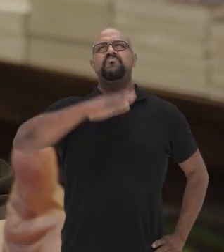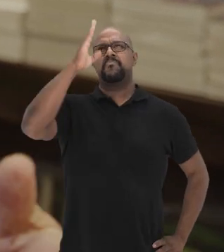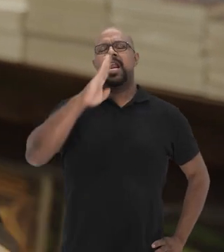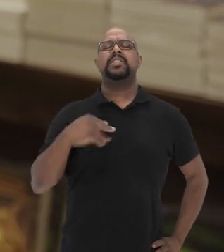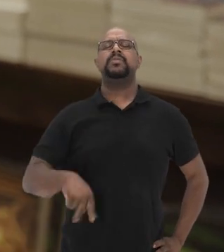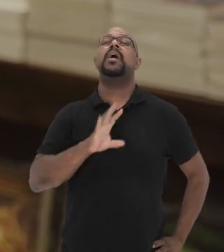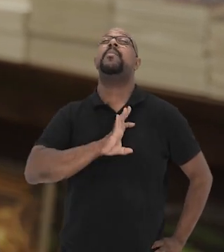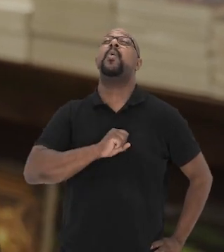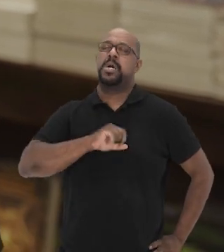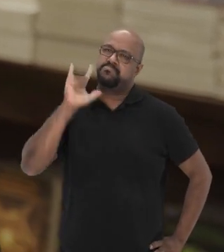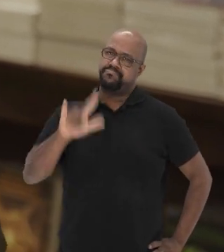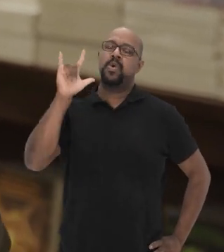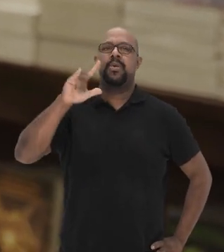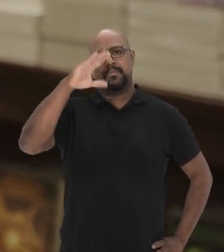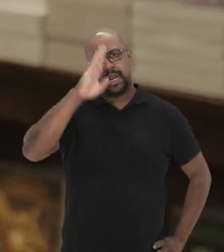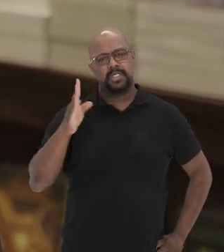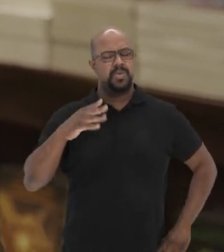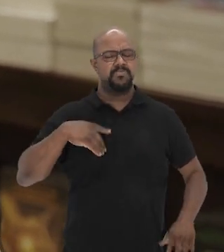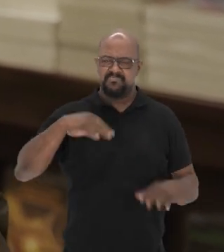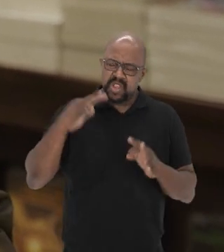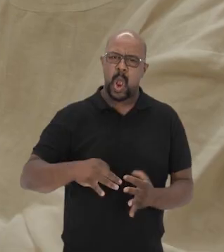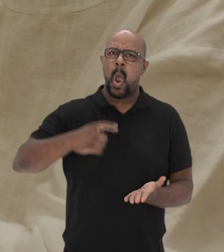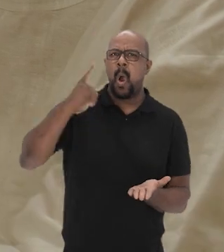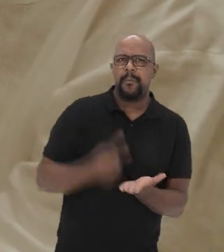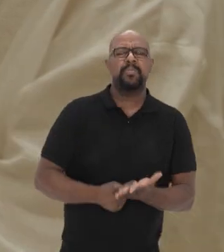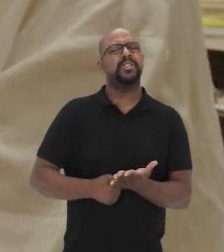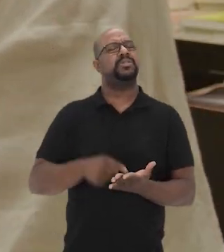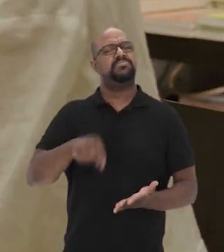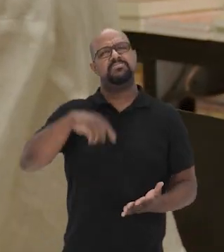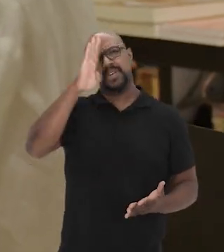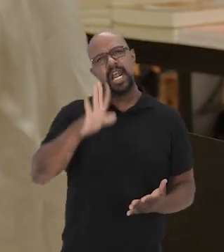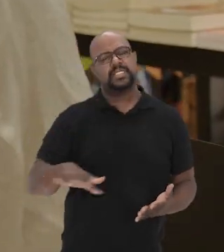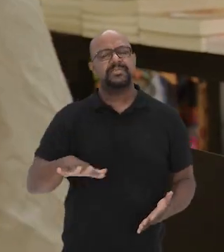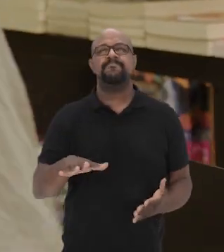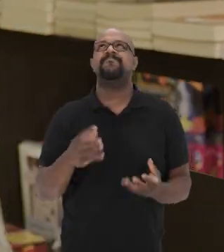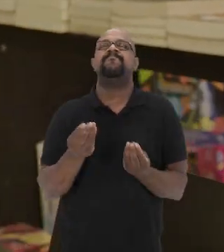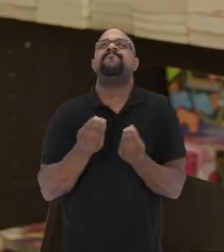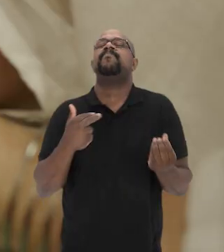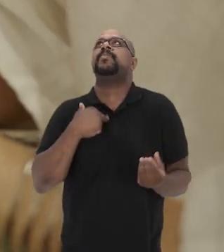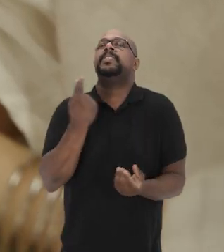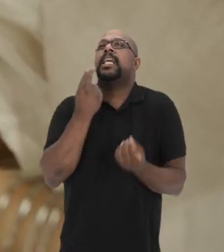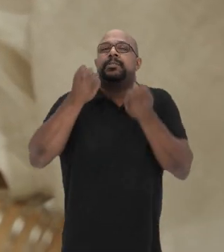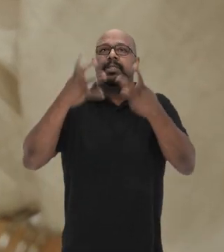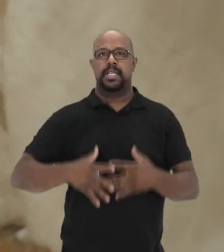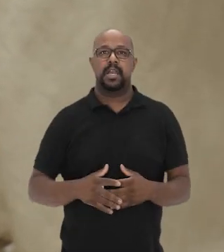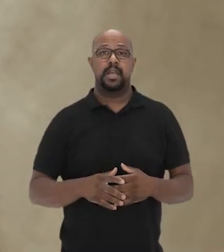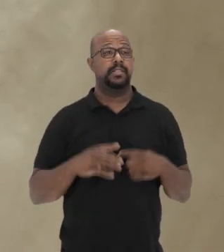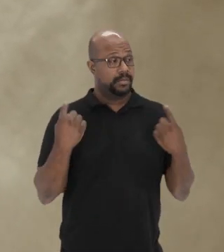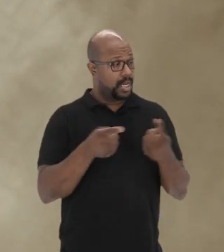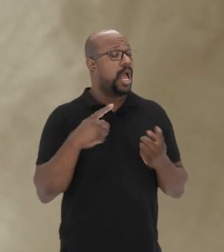Brasil e de um compromisso com o povo brasileiro é indescritível e nós aqui